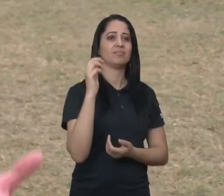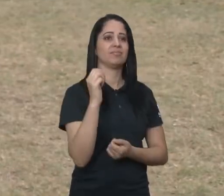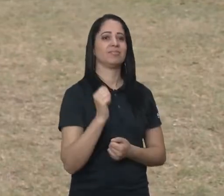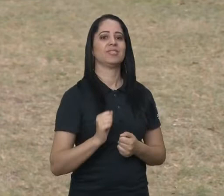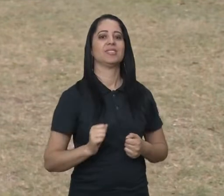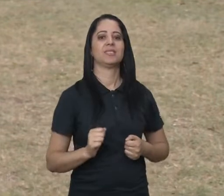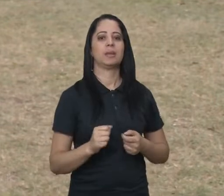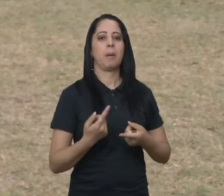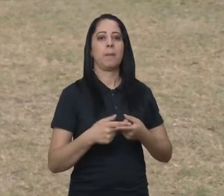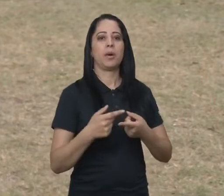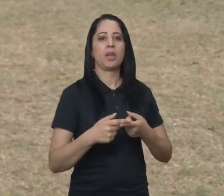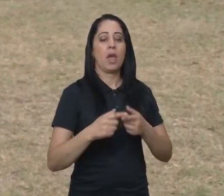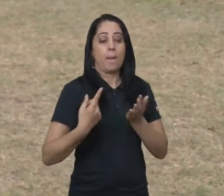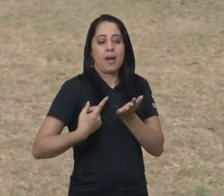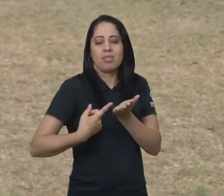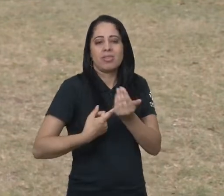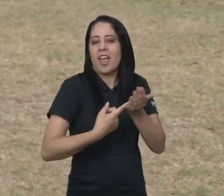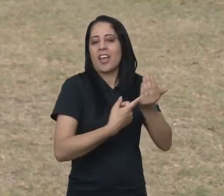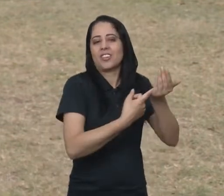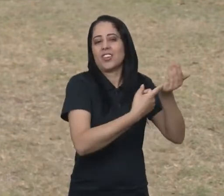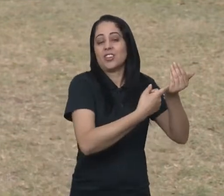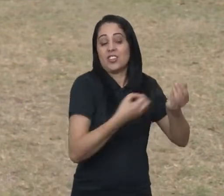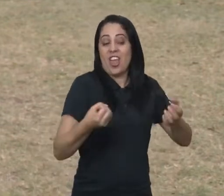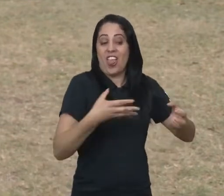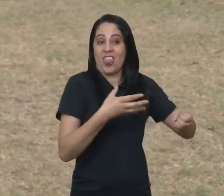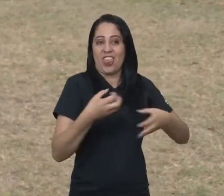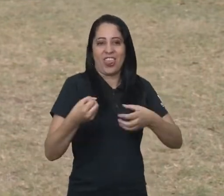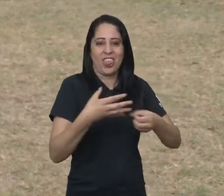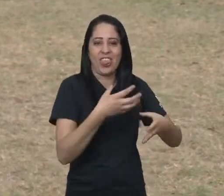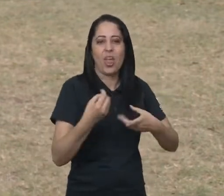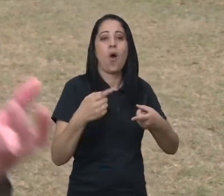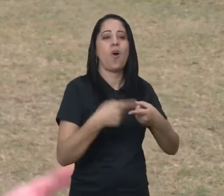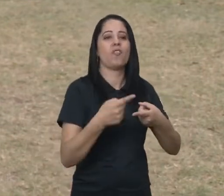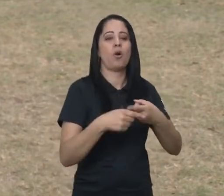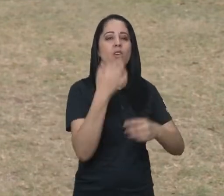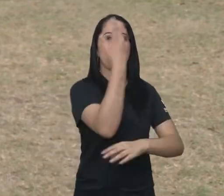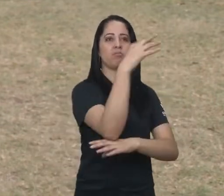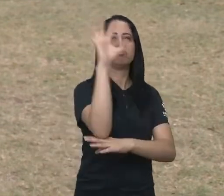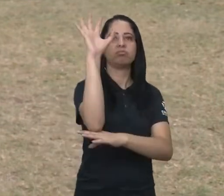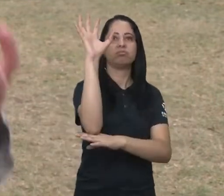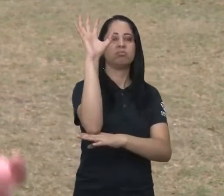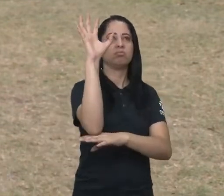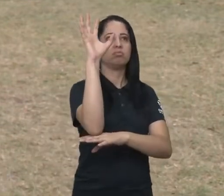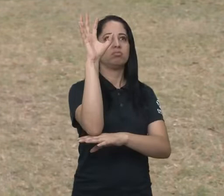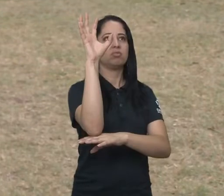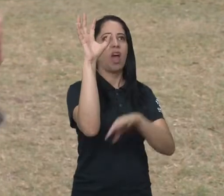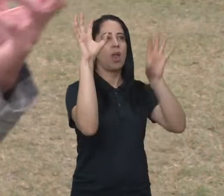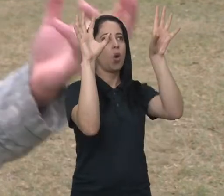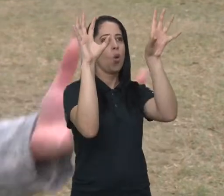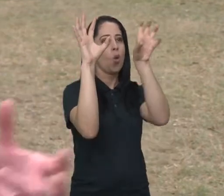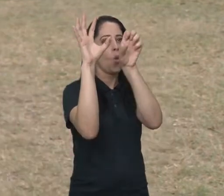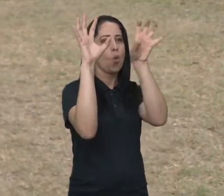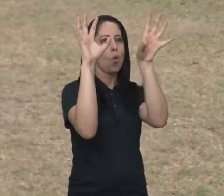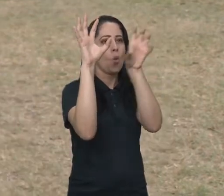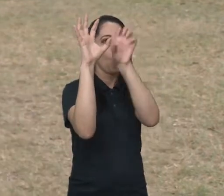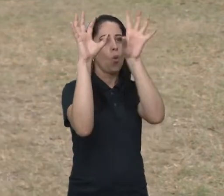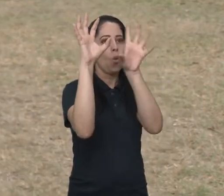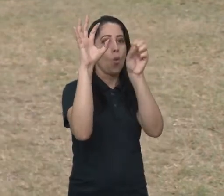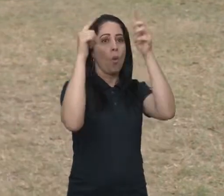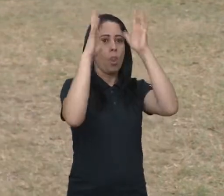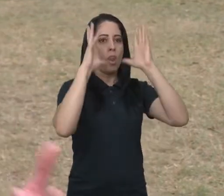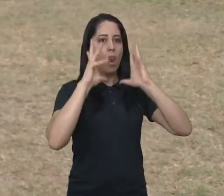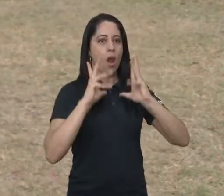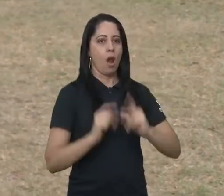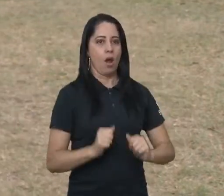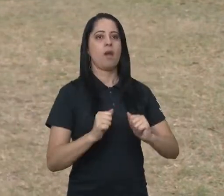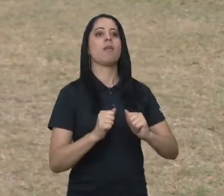da natureza, né, que são as árvores, né, uma tecnologia avançadíssima, né, que sequestra carbono, que permite toda uma interação